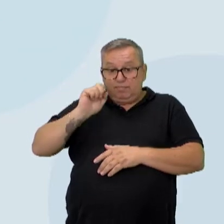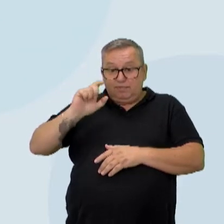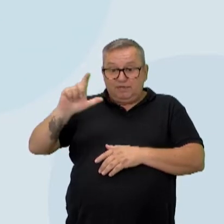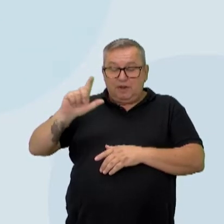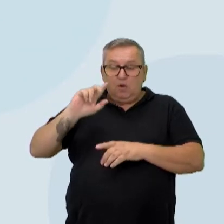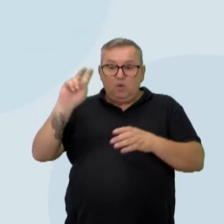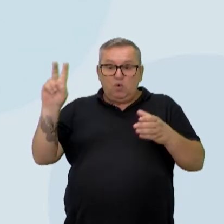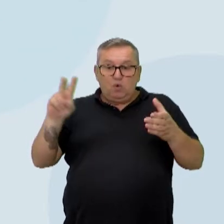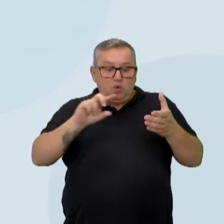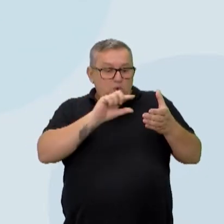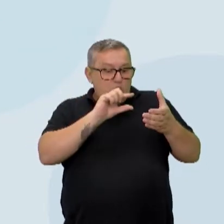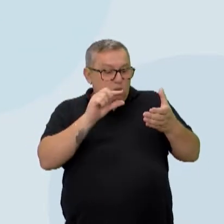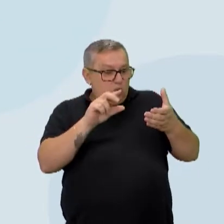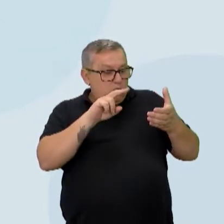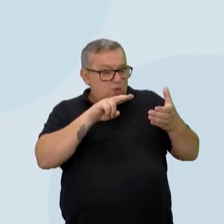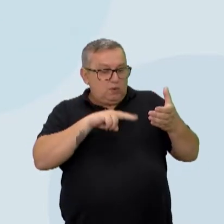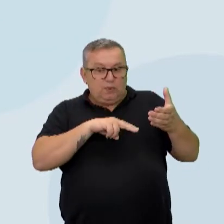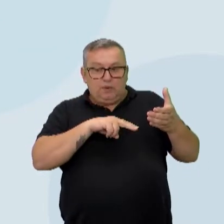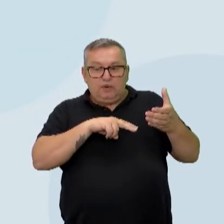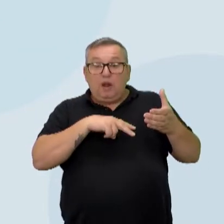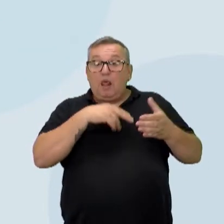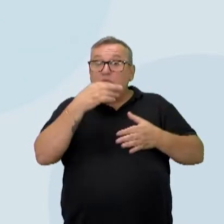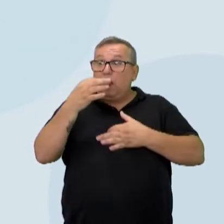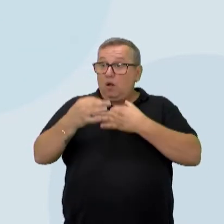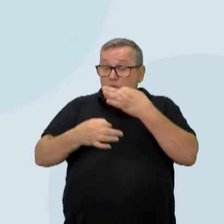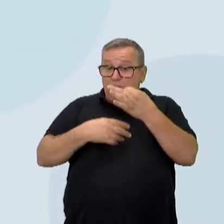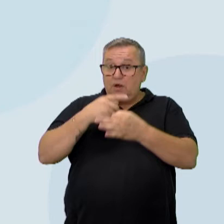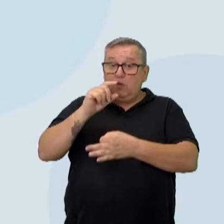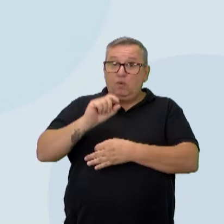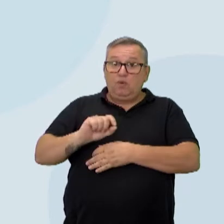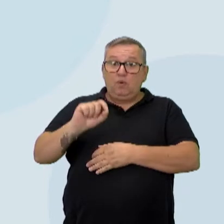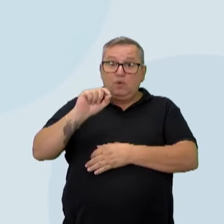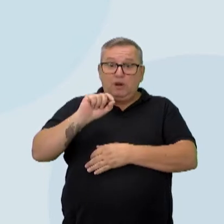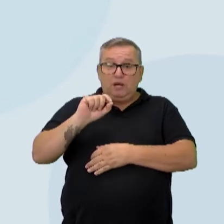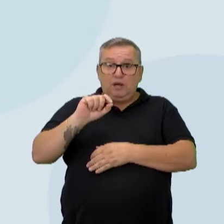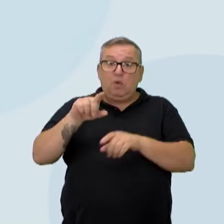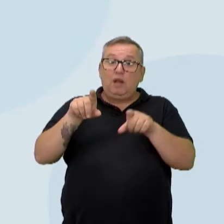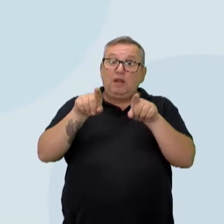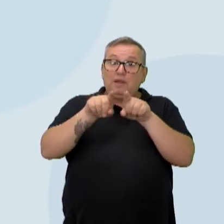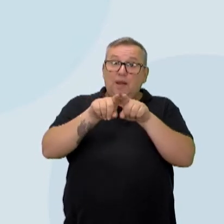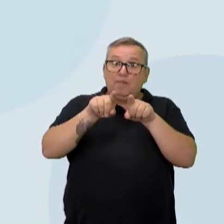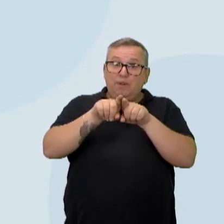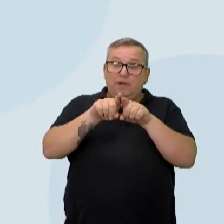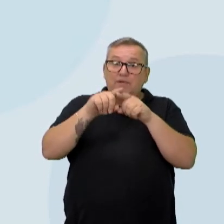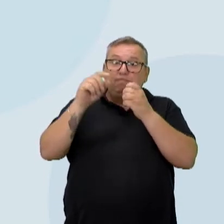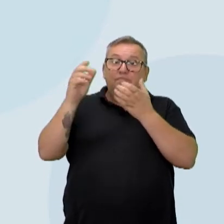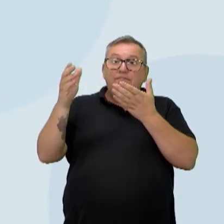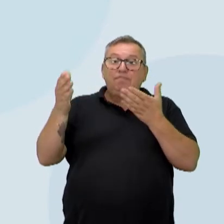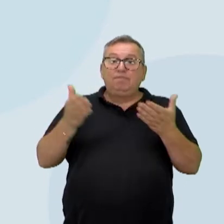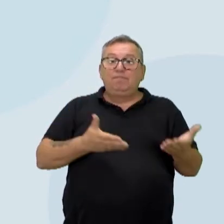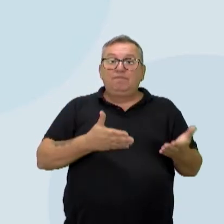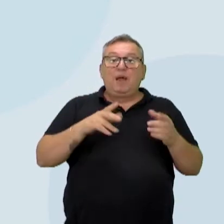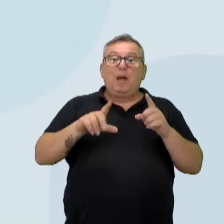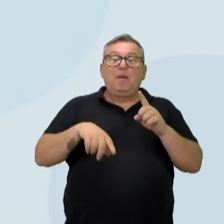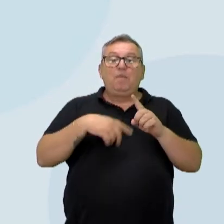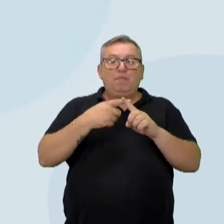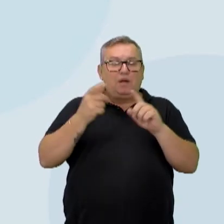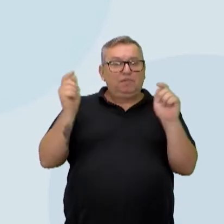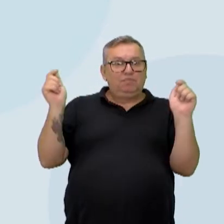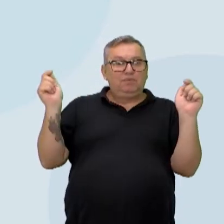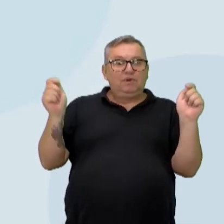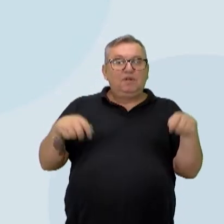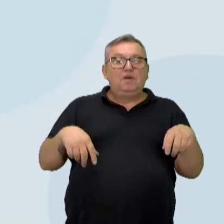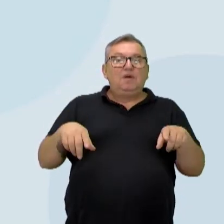sódio. O que ele está fazendo? Ele está argumentando aqui? Ou ele está também trazendo mais uma